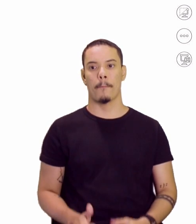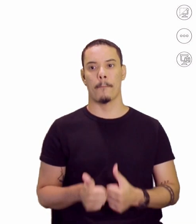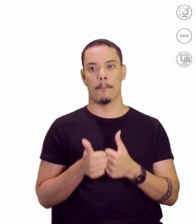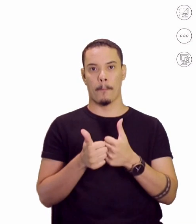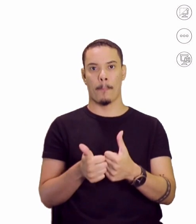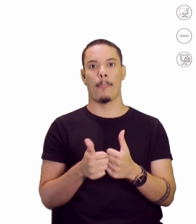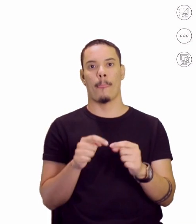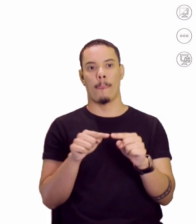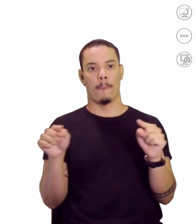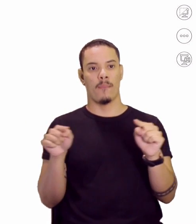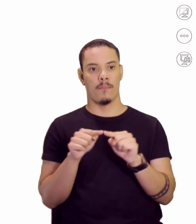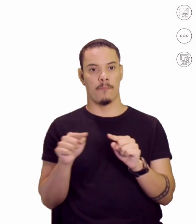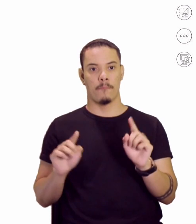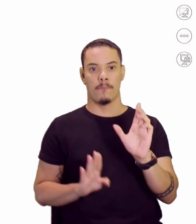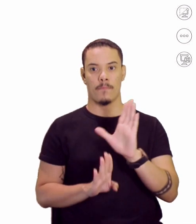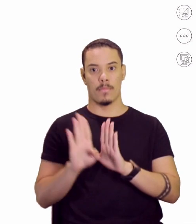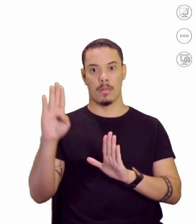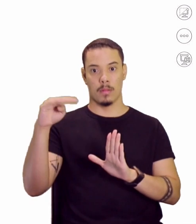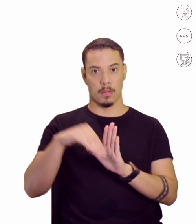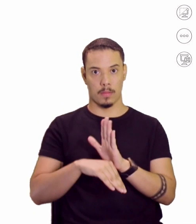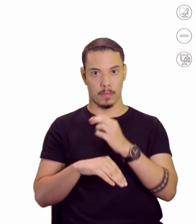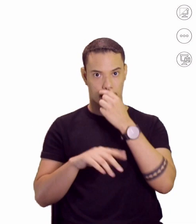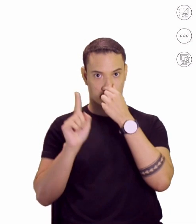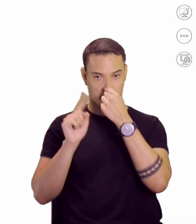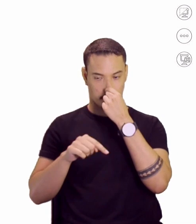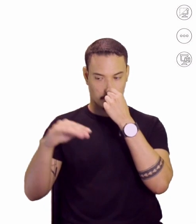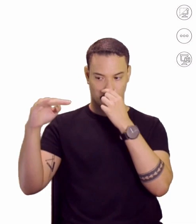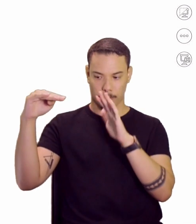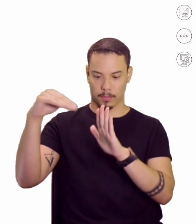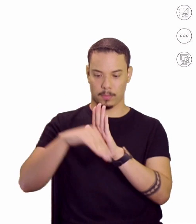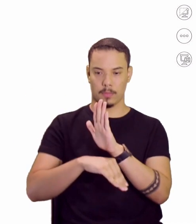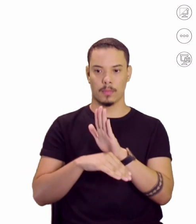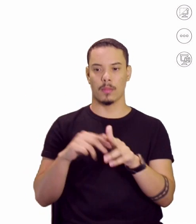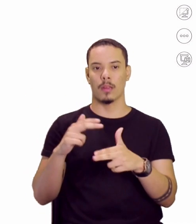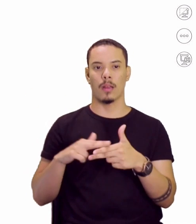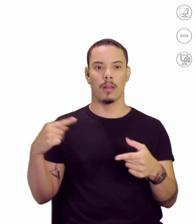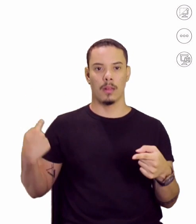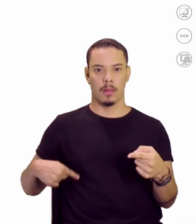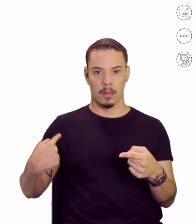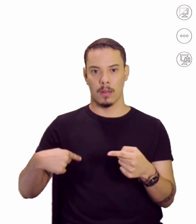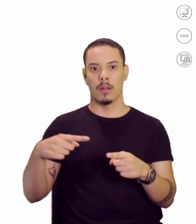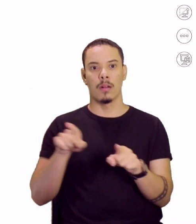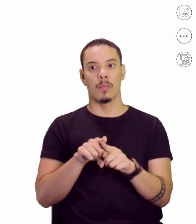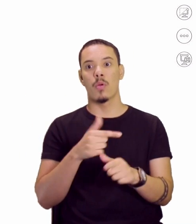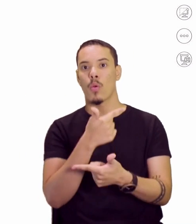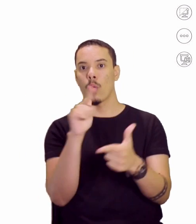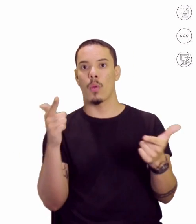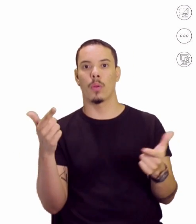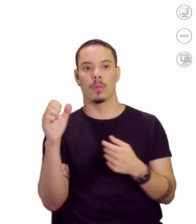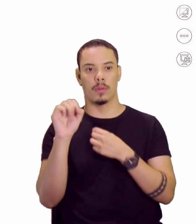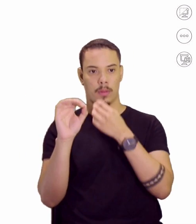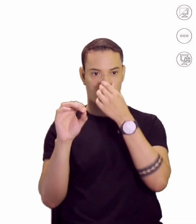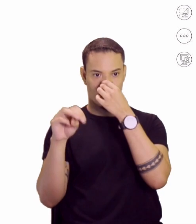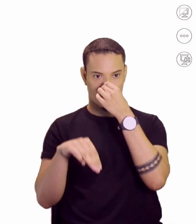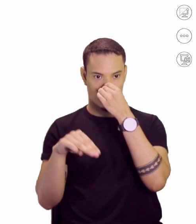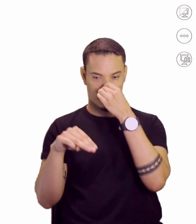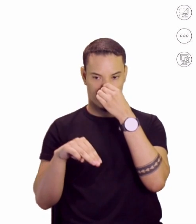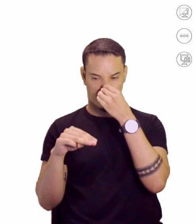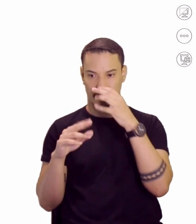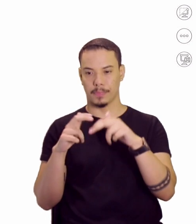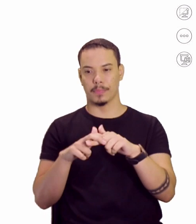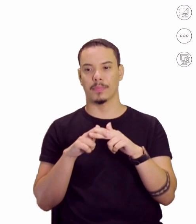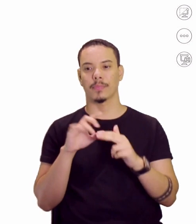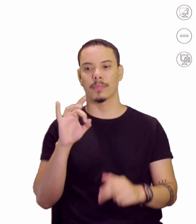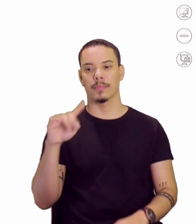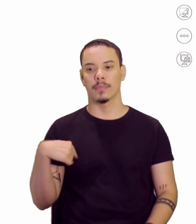reta mais decrescente, né? E ele ali percorre, né, os outros 80 metros. Então, olha